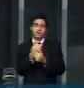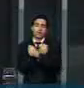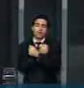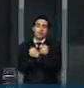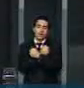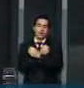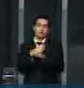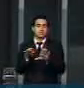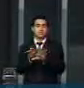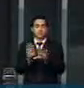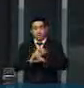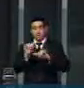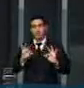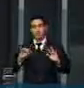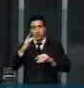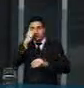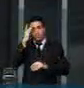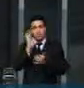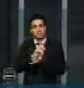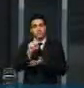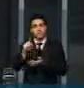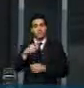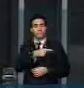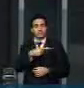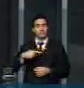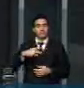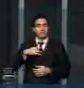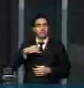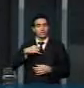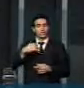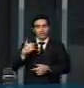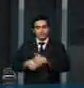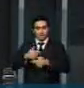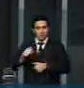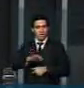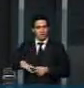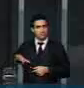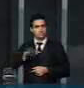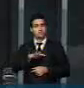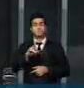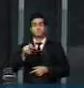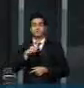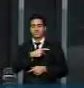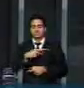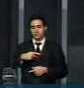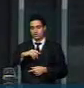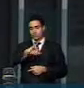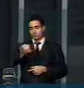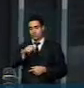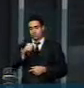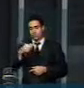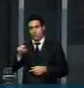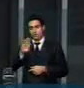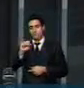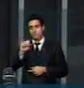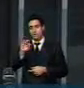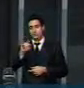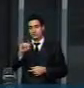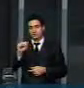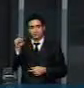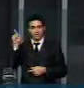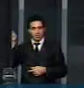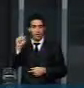também a todos os pastores voluntários que trabalham nesta seara, como o pastor João Batista, de Divinópolis, Minas